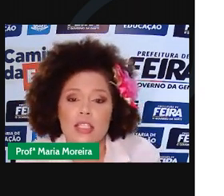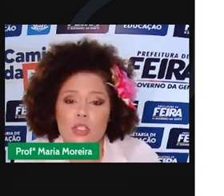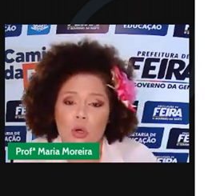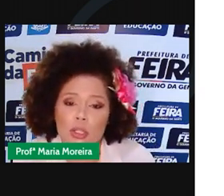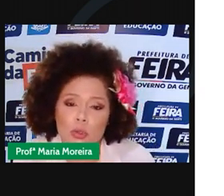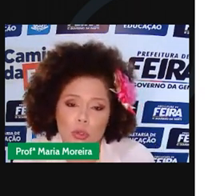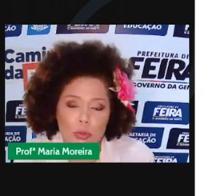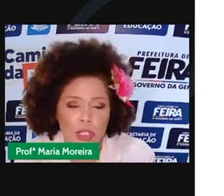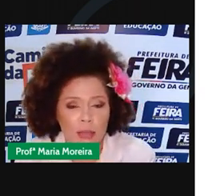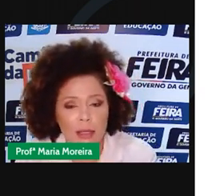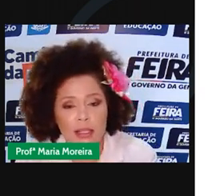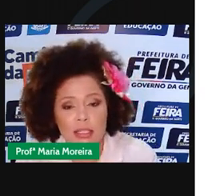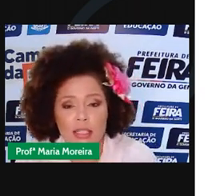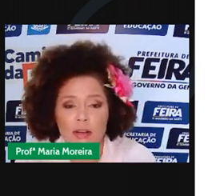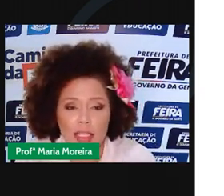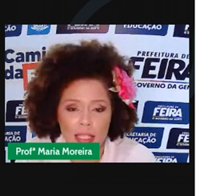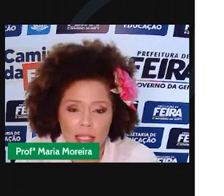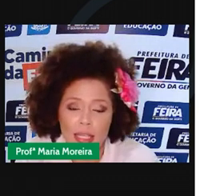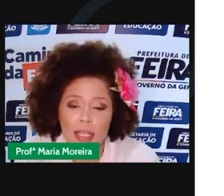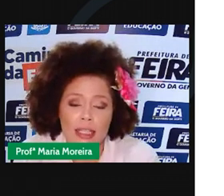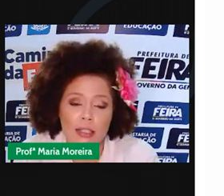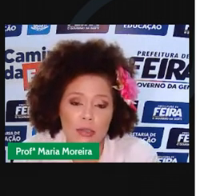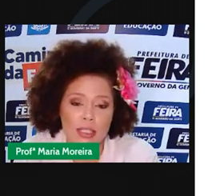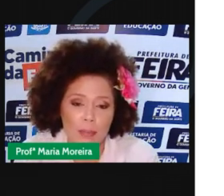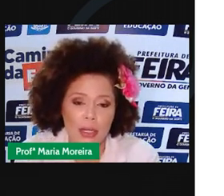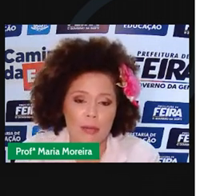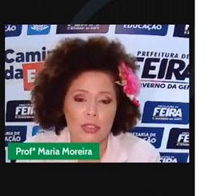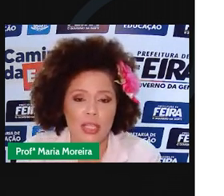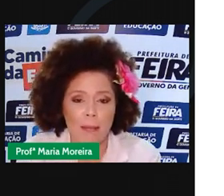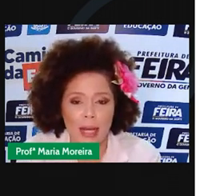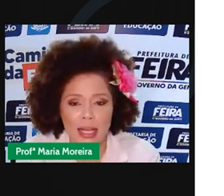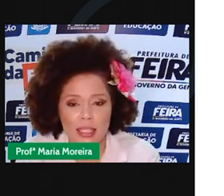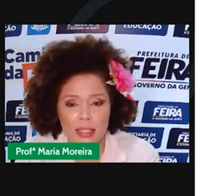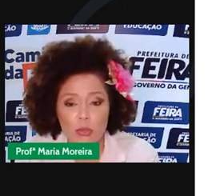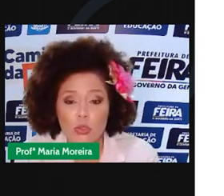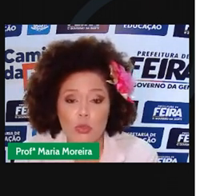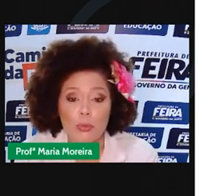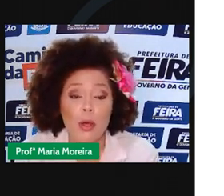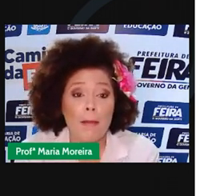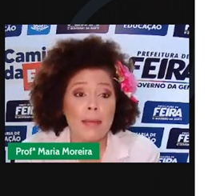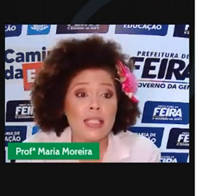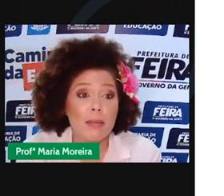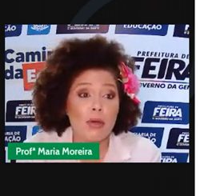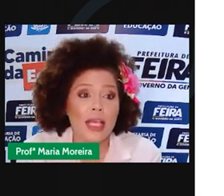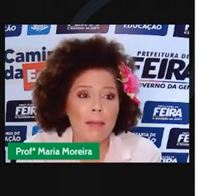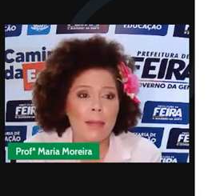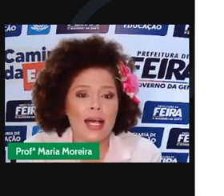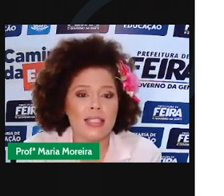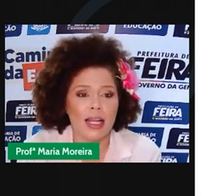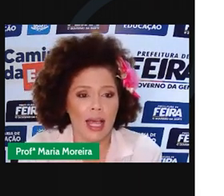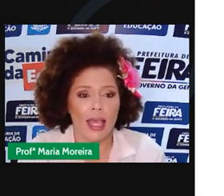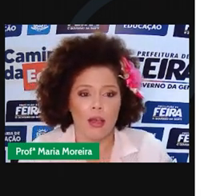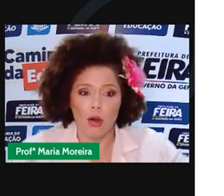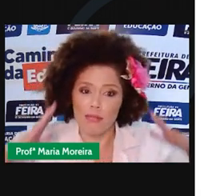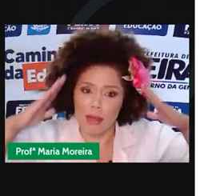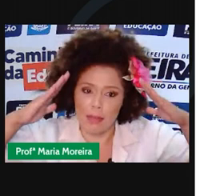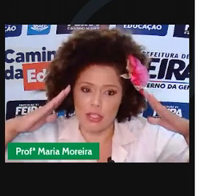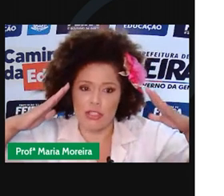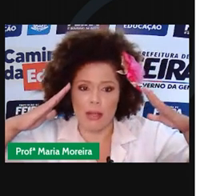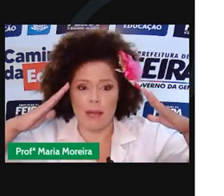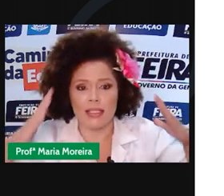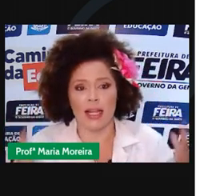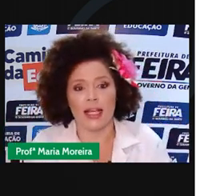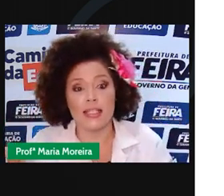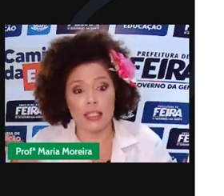e esses oito grupos de alimentos eles estão aqui dentro dessa pirâmide da base até o topo percebo que a base ela é